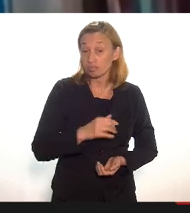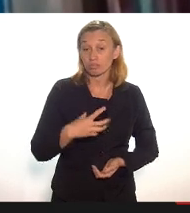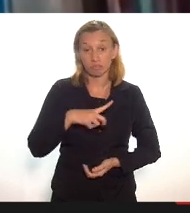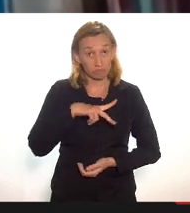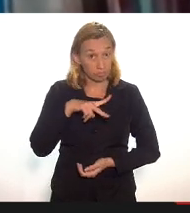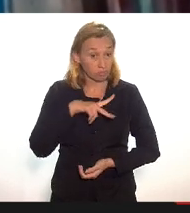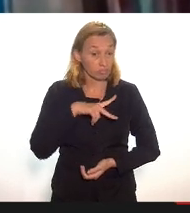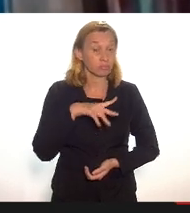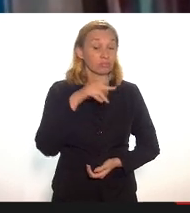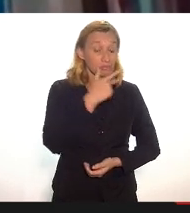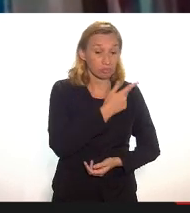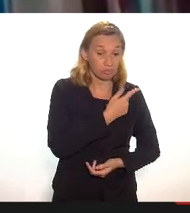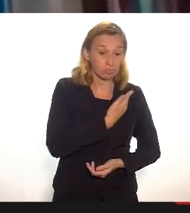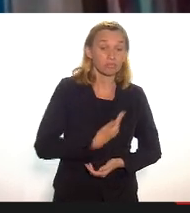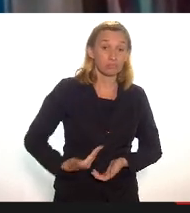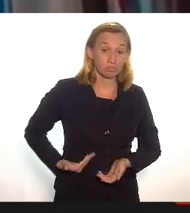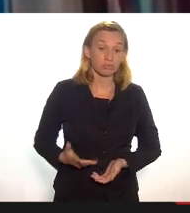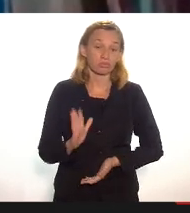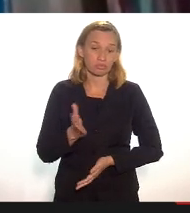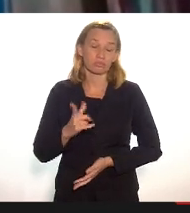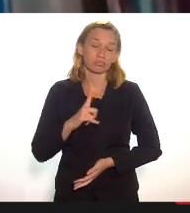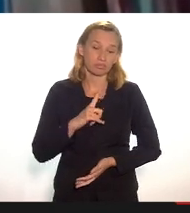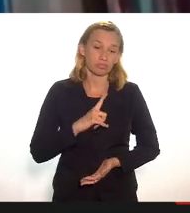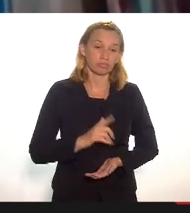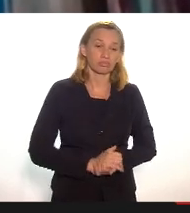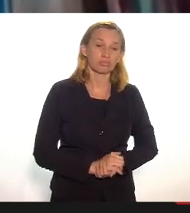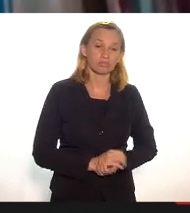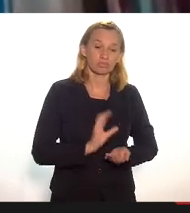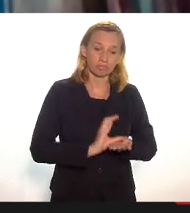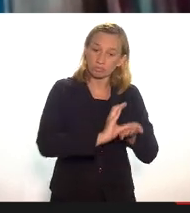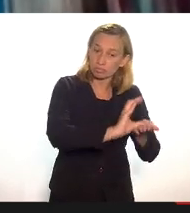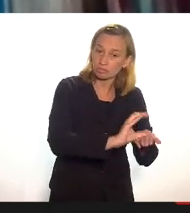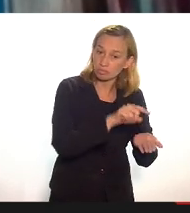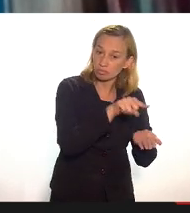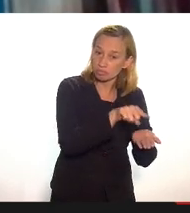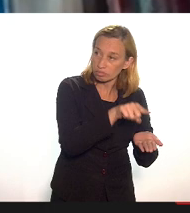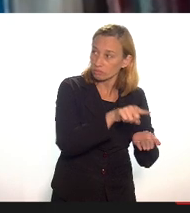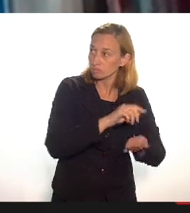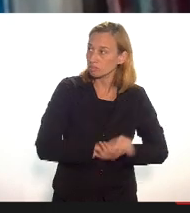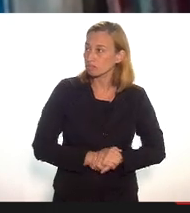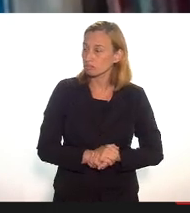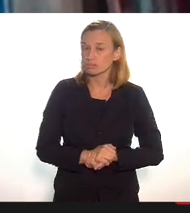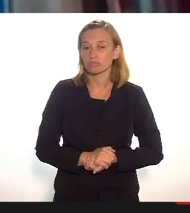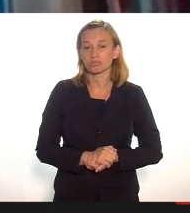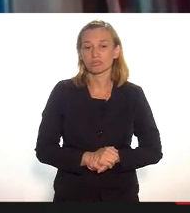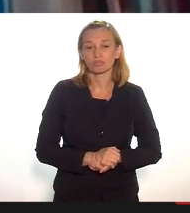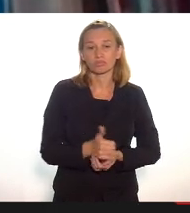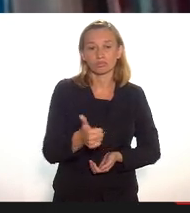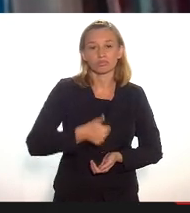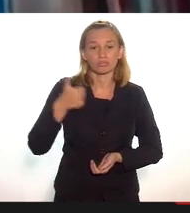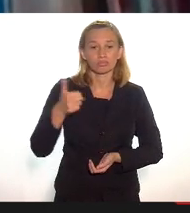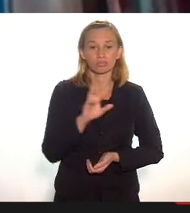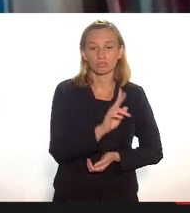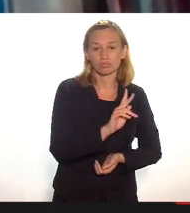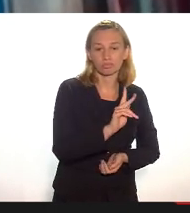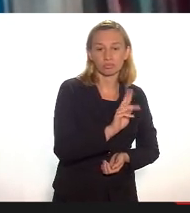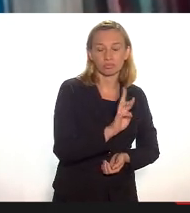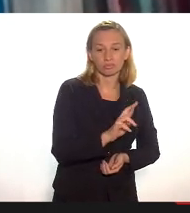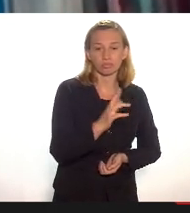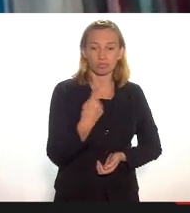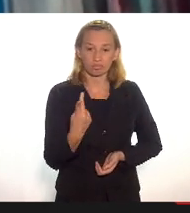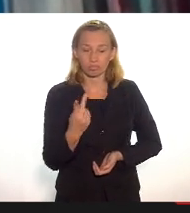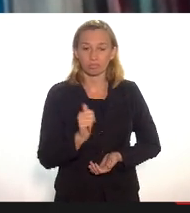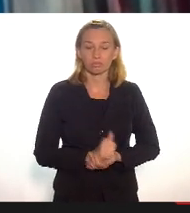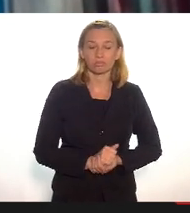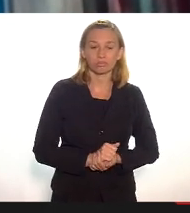próprios, os hospitais públicos que já existem, ter investido esse dinheiro gasto em hospital de campanha, melhorando o RH, melhorando os recursos humanos